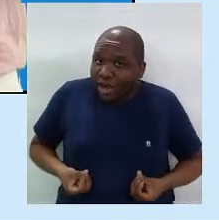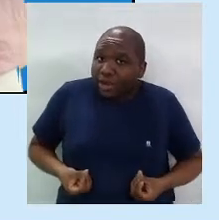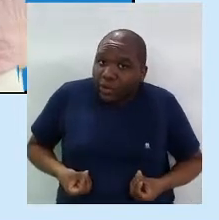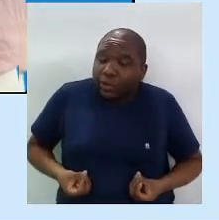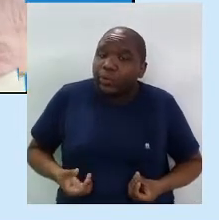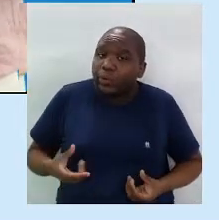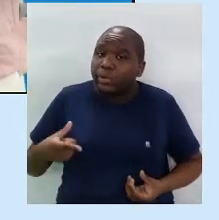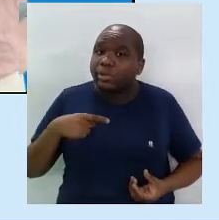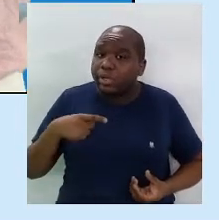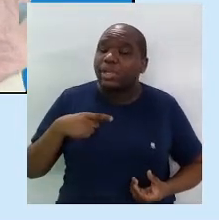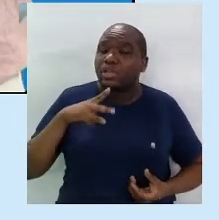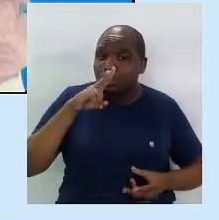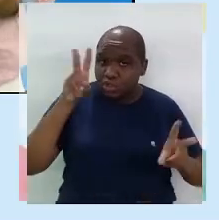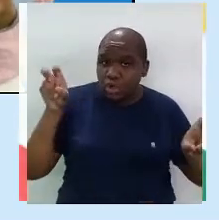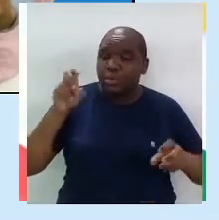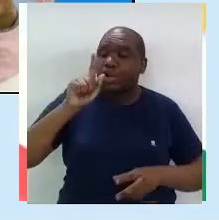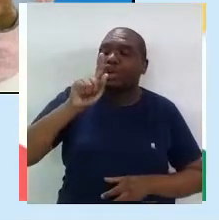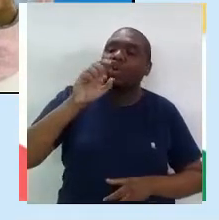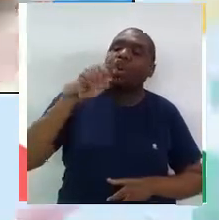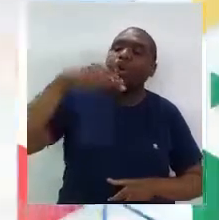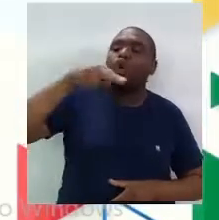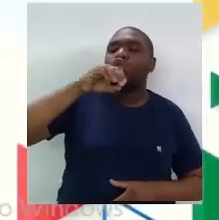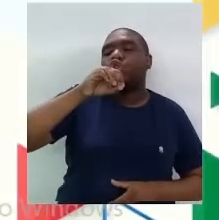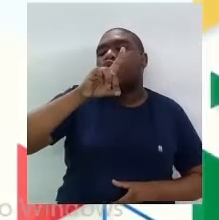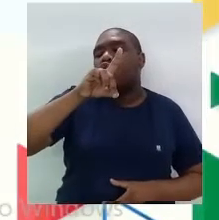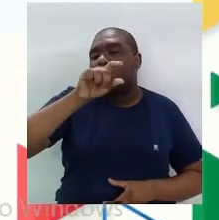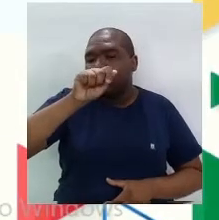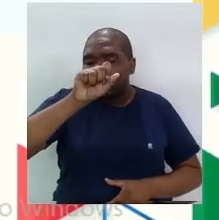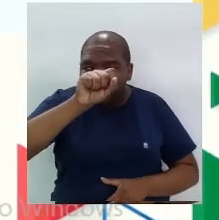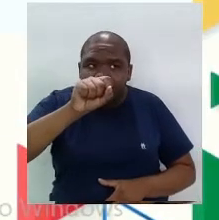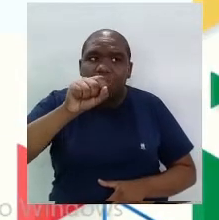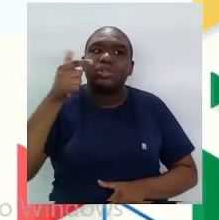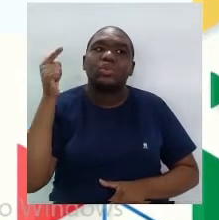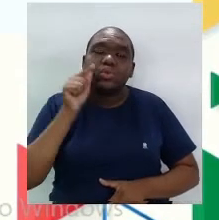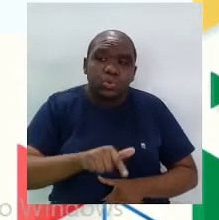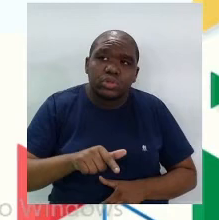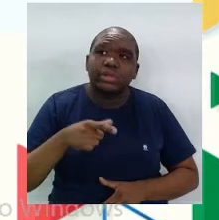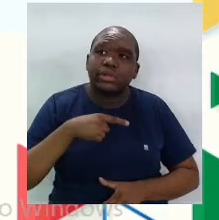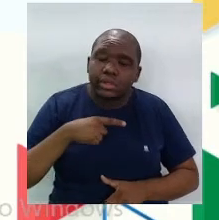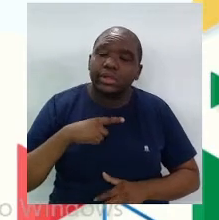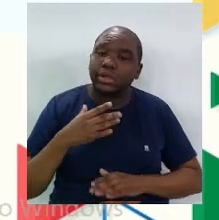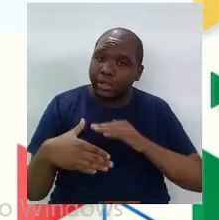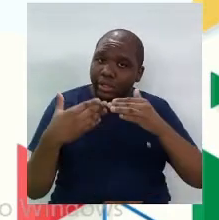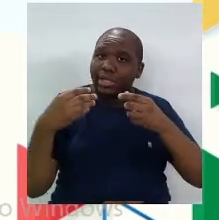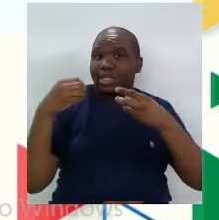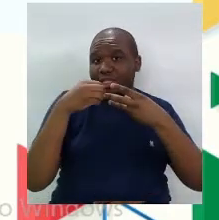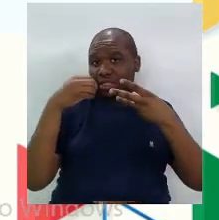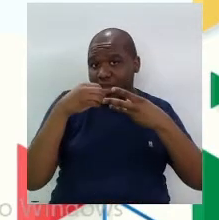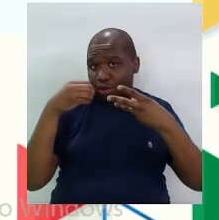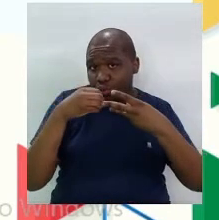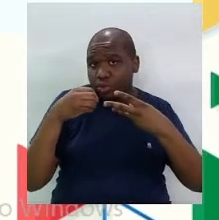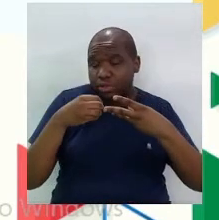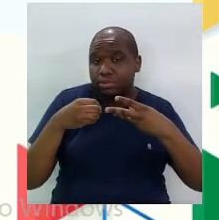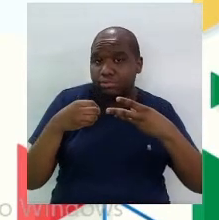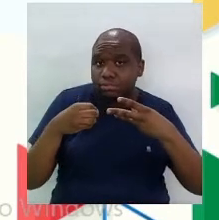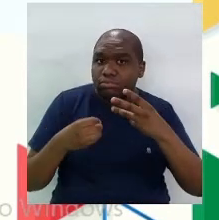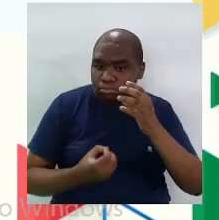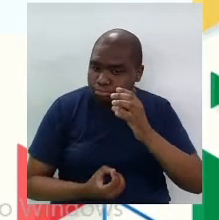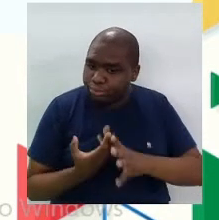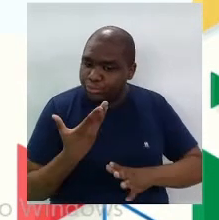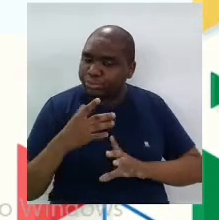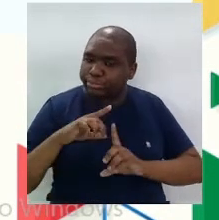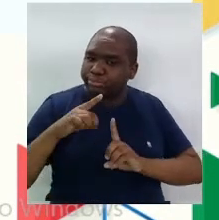ovários, eu estou falando das gônadas, que vão reproduzir ali as células